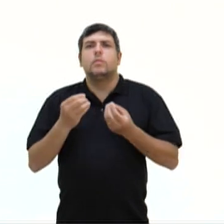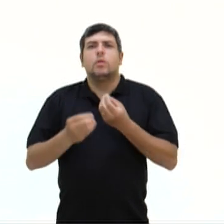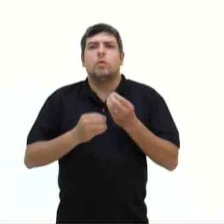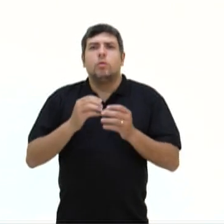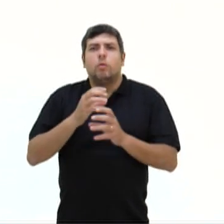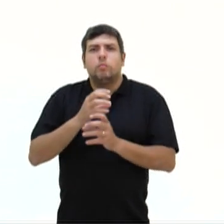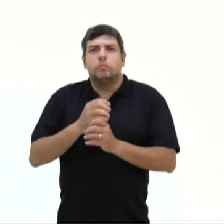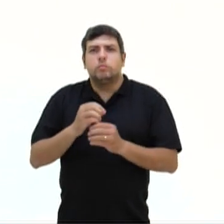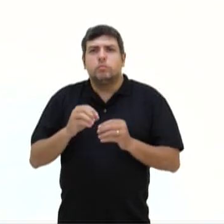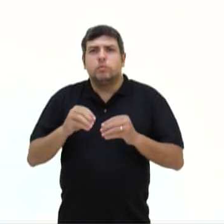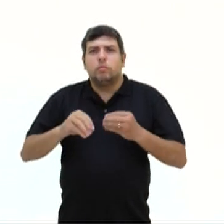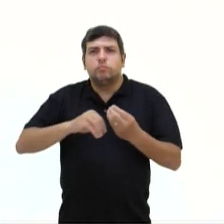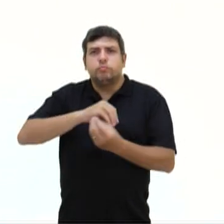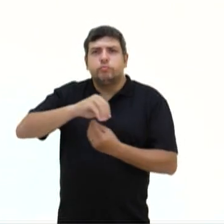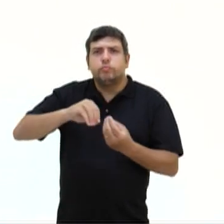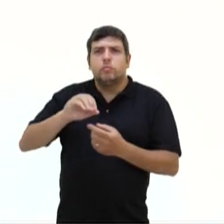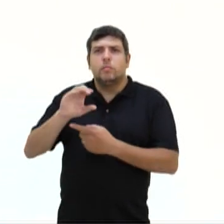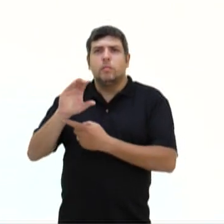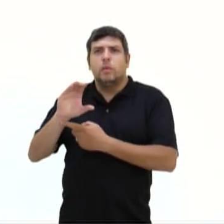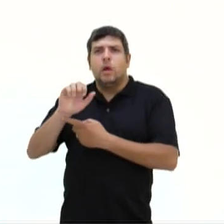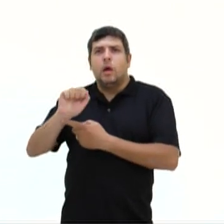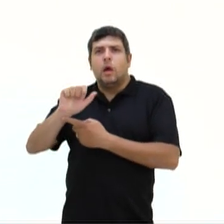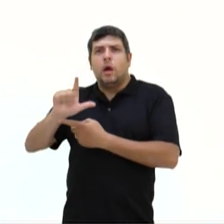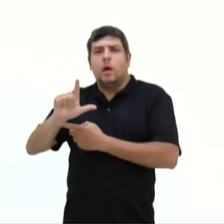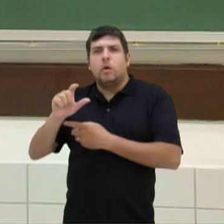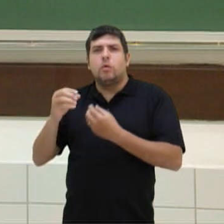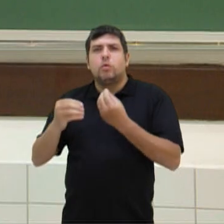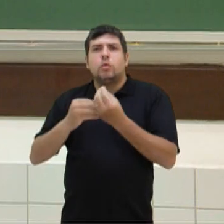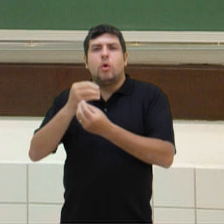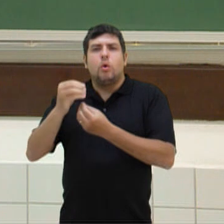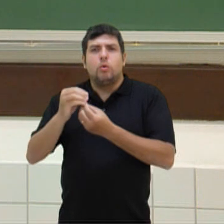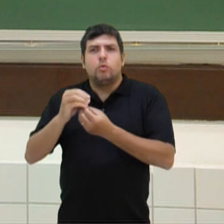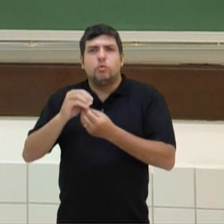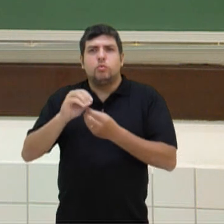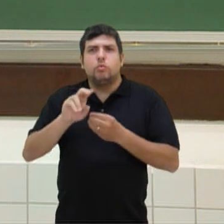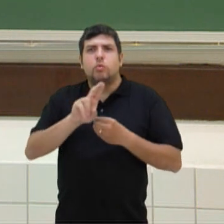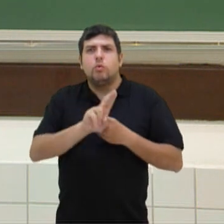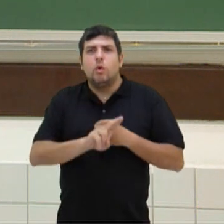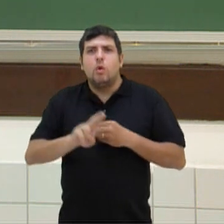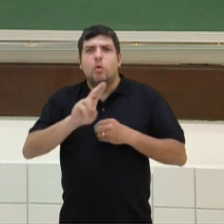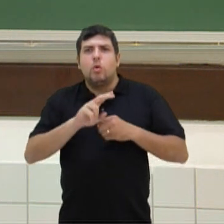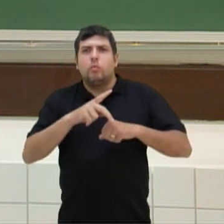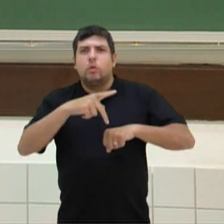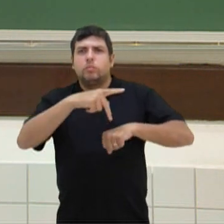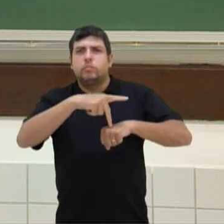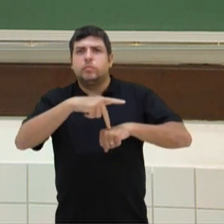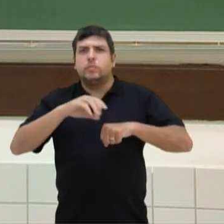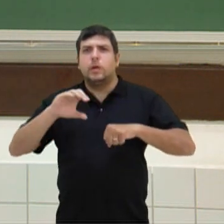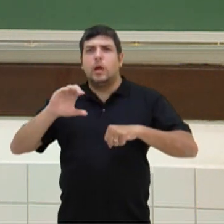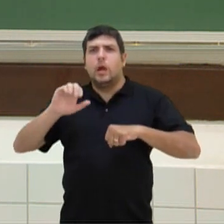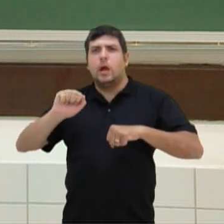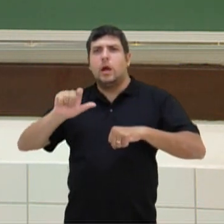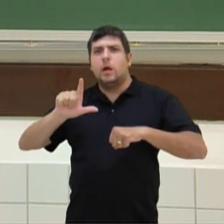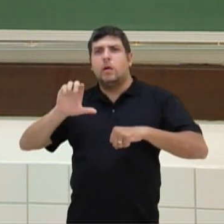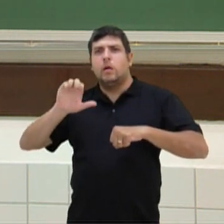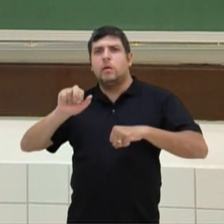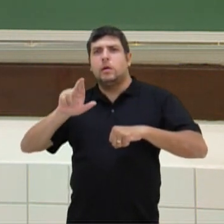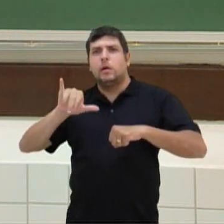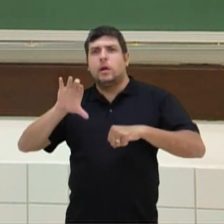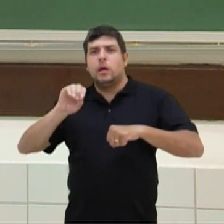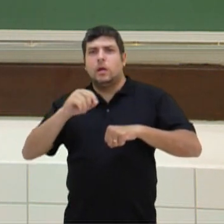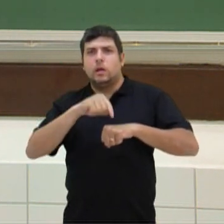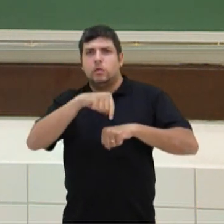viva, o óxido de cálcio, é através da pirólise do calcário, ou da queima do calcário, tá? Que é o carbonato de